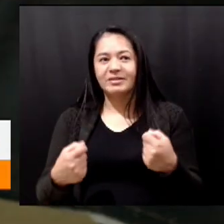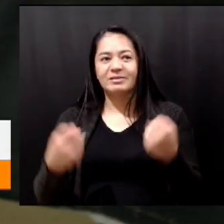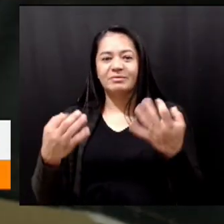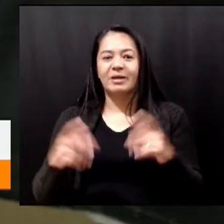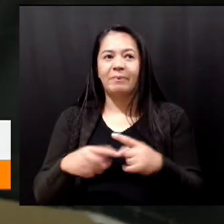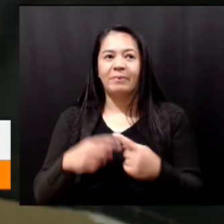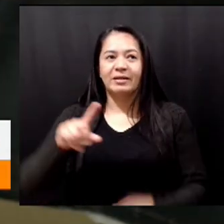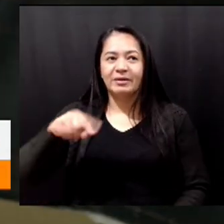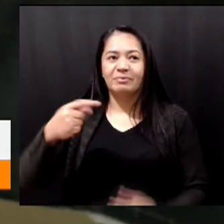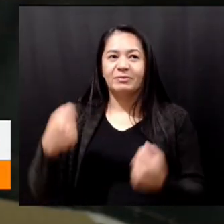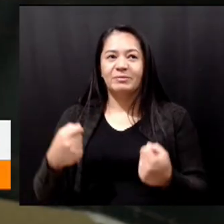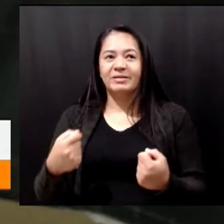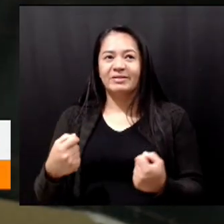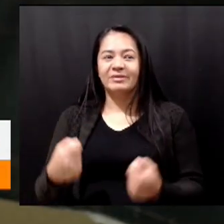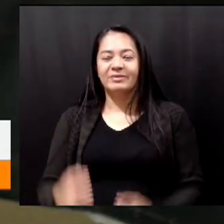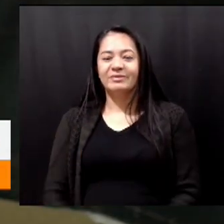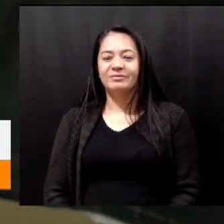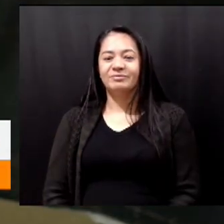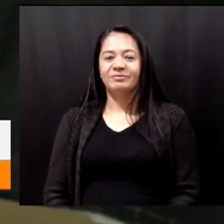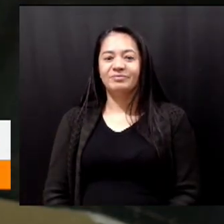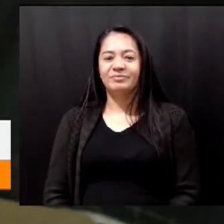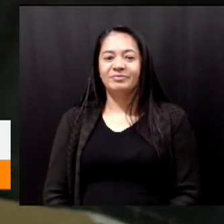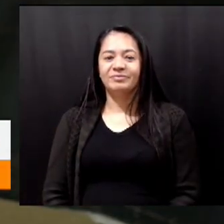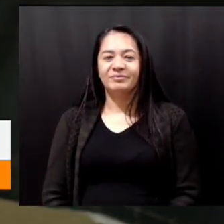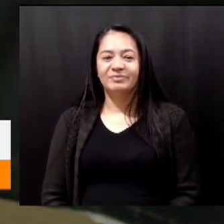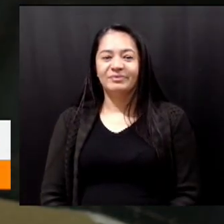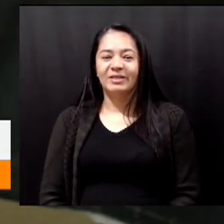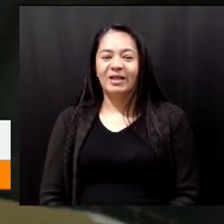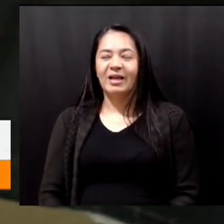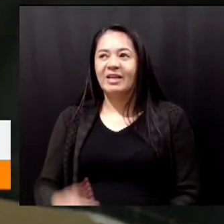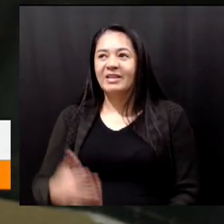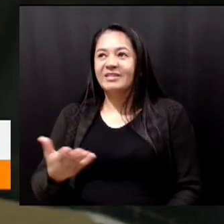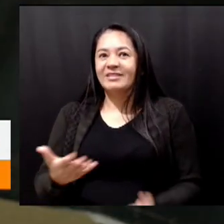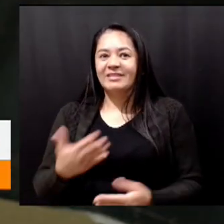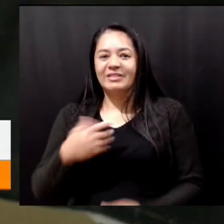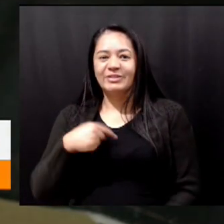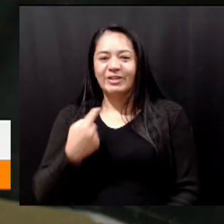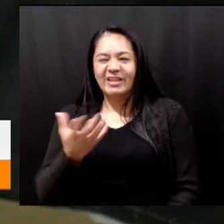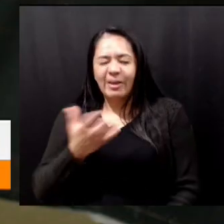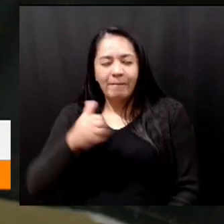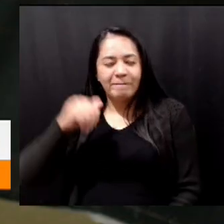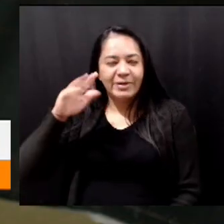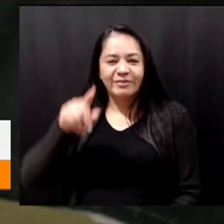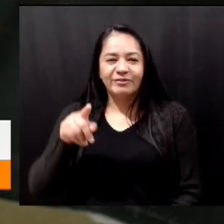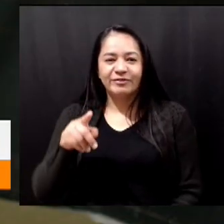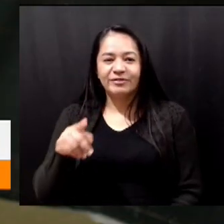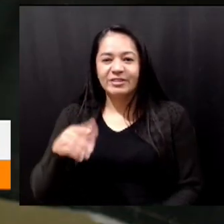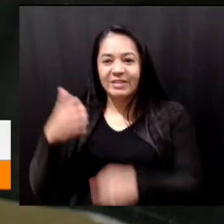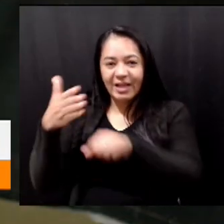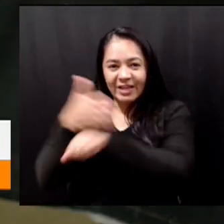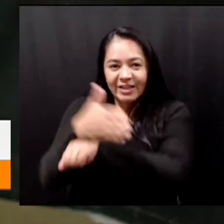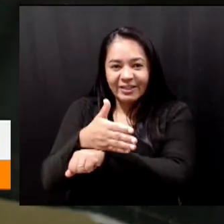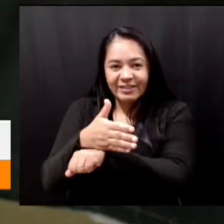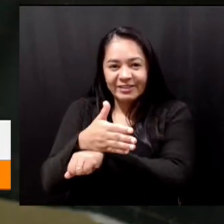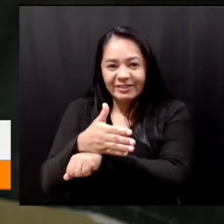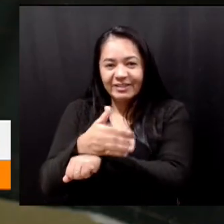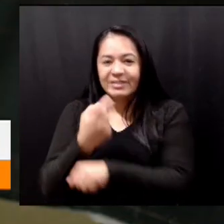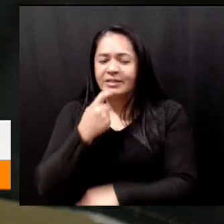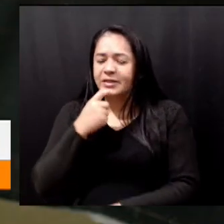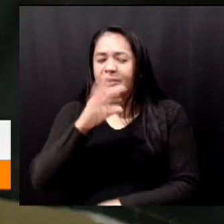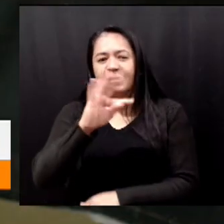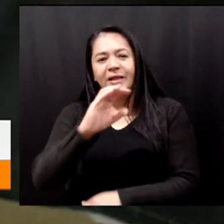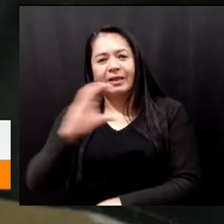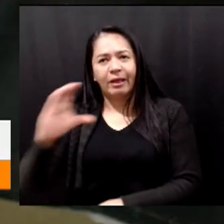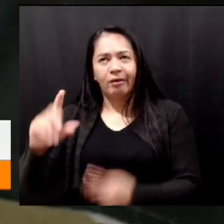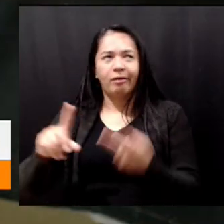Mas é bom que fica um gostinho de quero mais. E aí você vai lá e vai acessar, né, Campinas Tech, vai